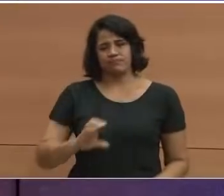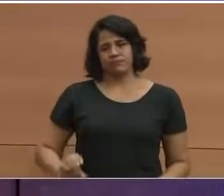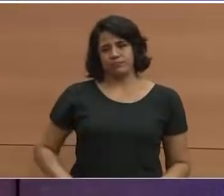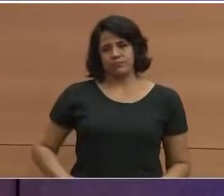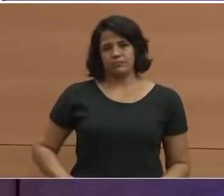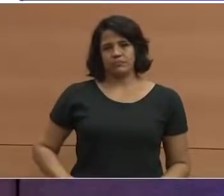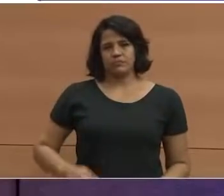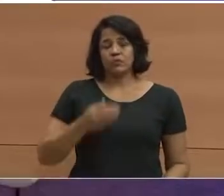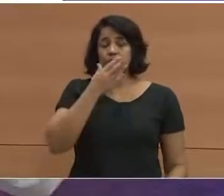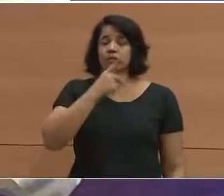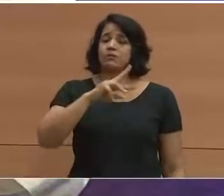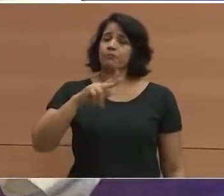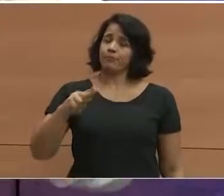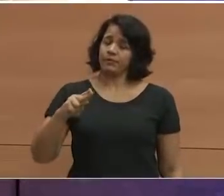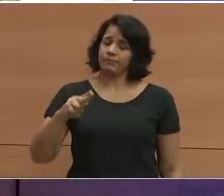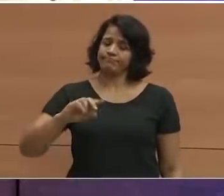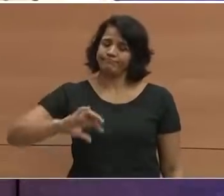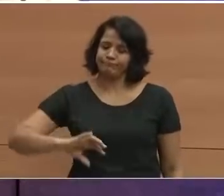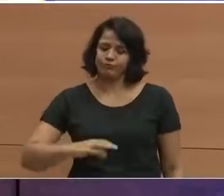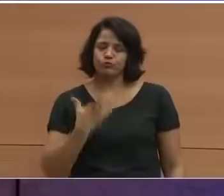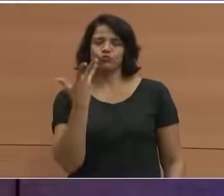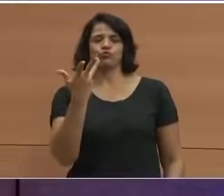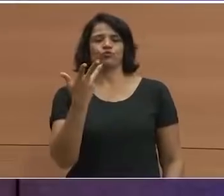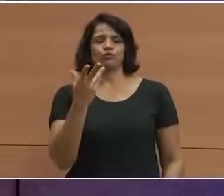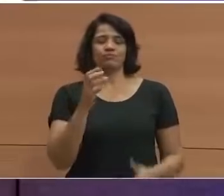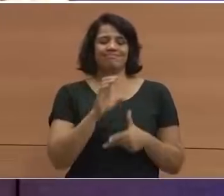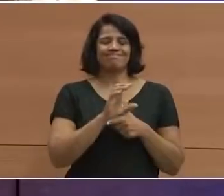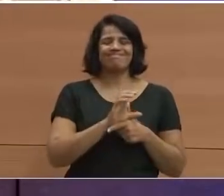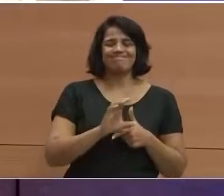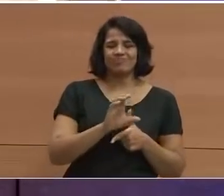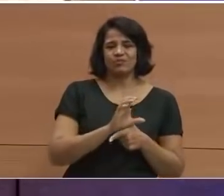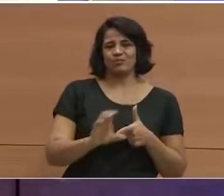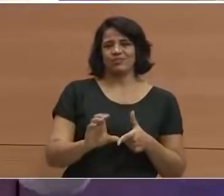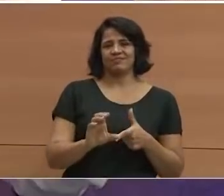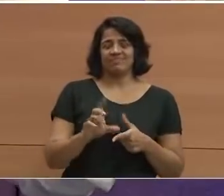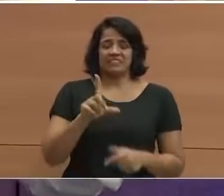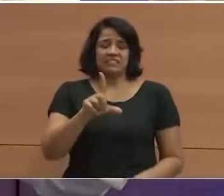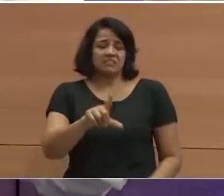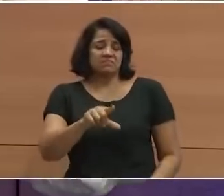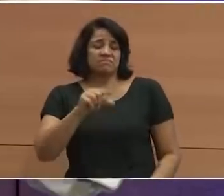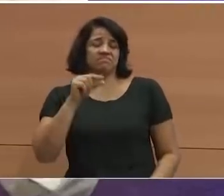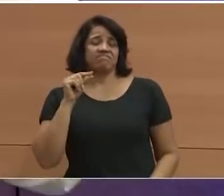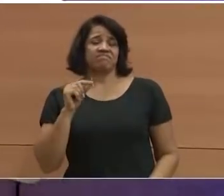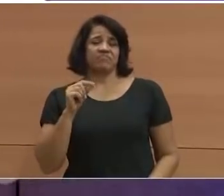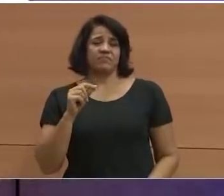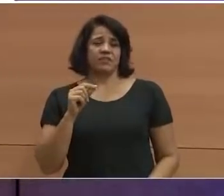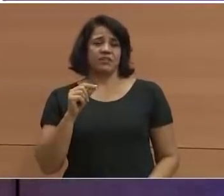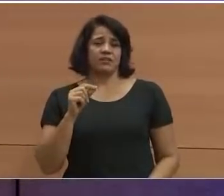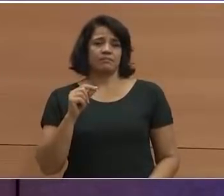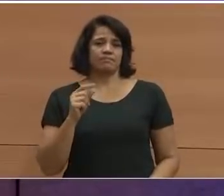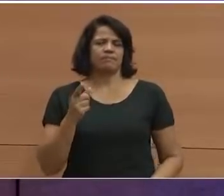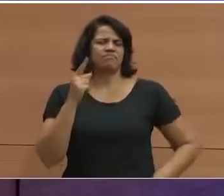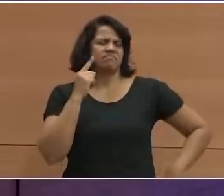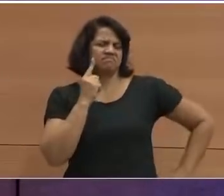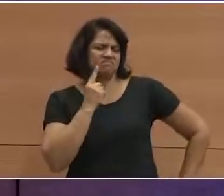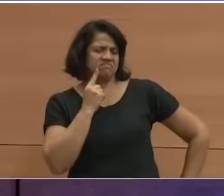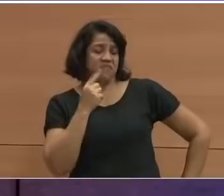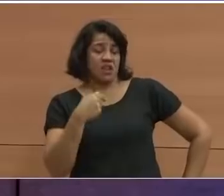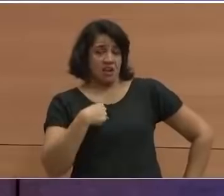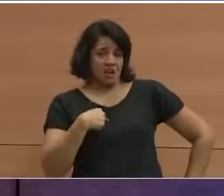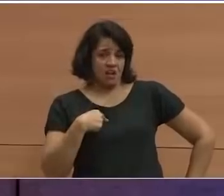irmãos, surgiu entre os coríntios a preferência. Eu gosto mais do jeito